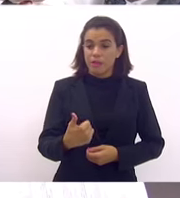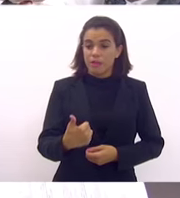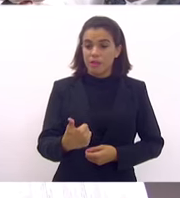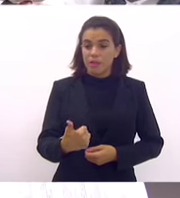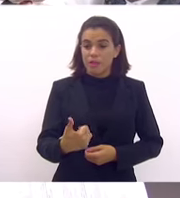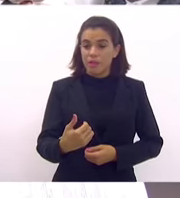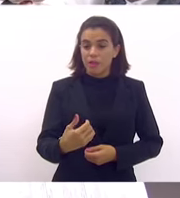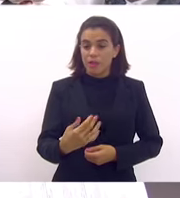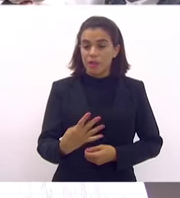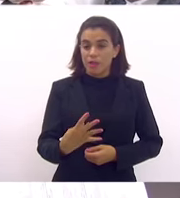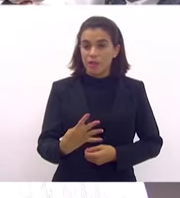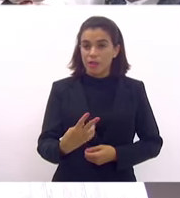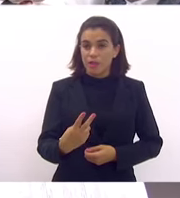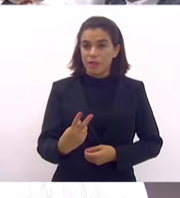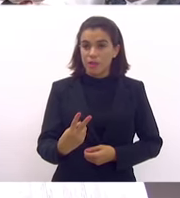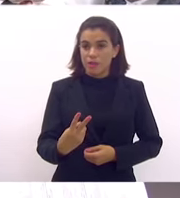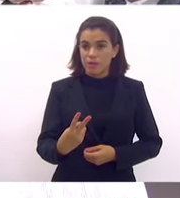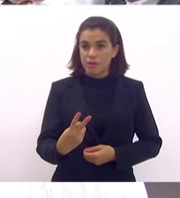142.